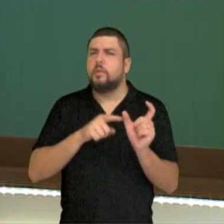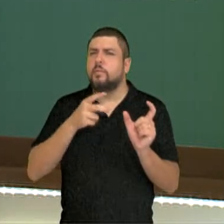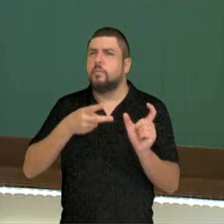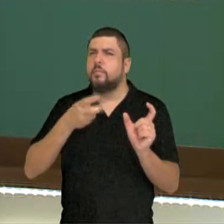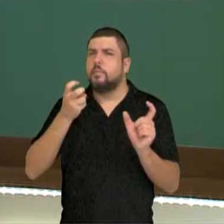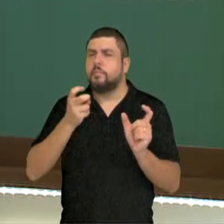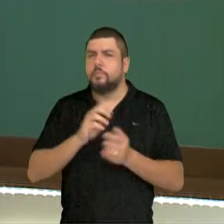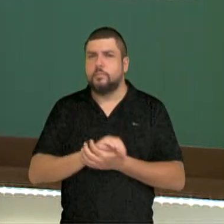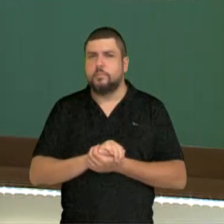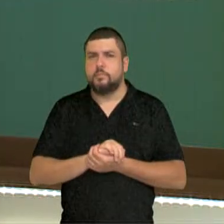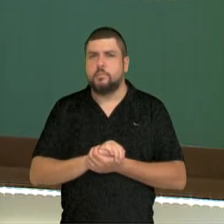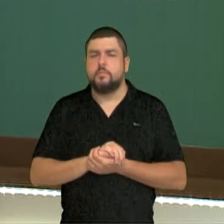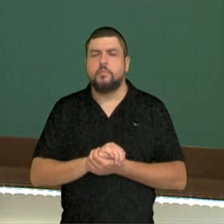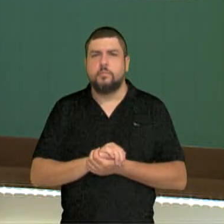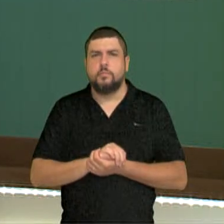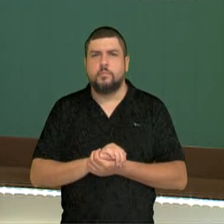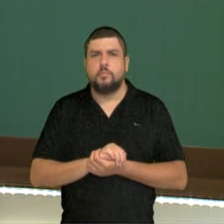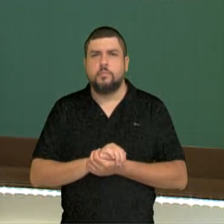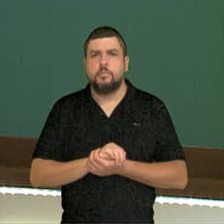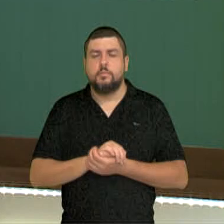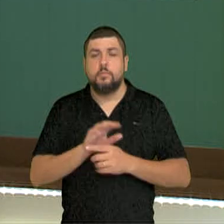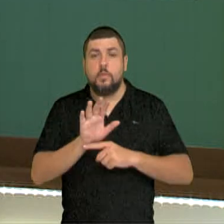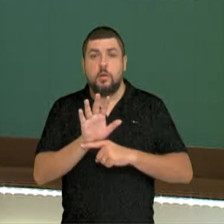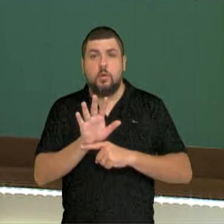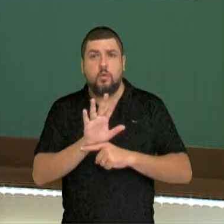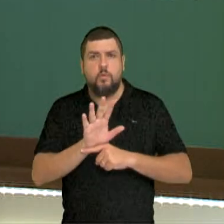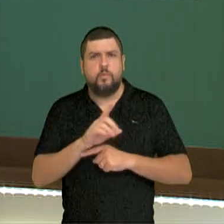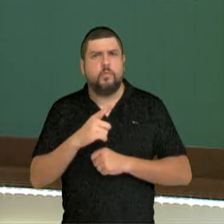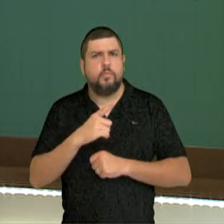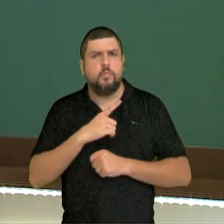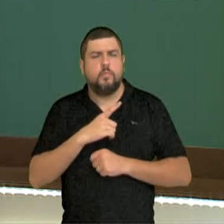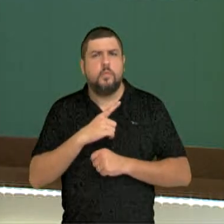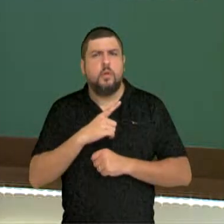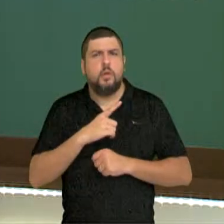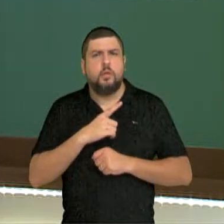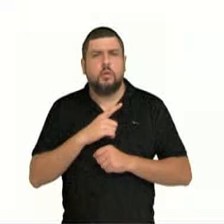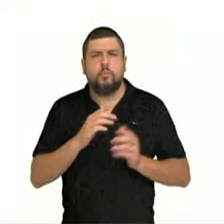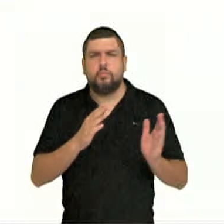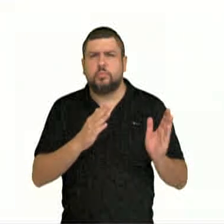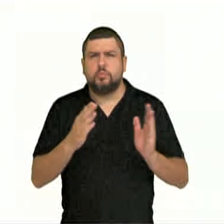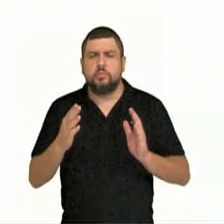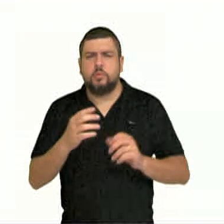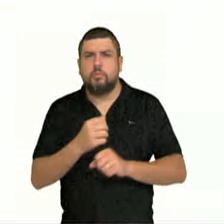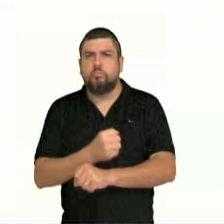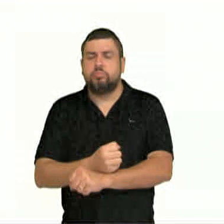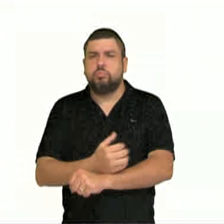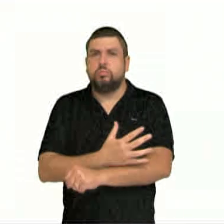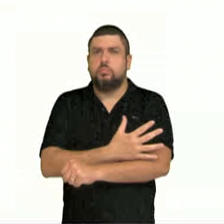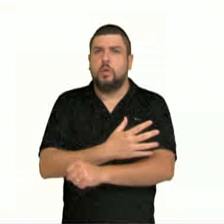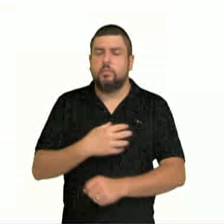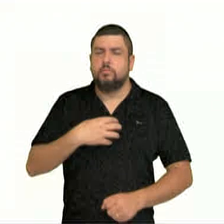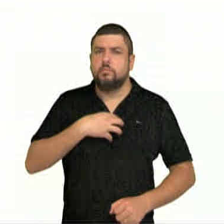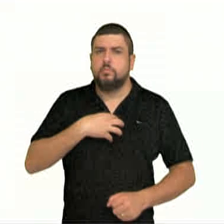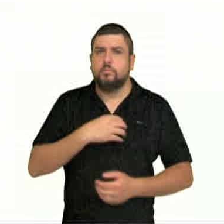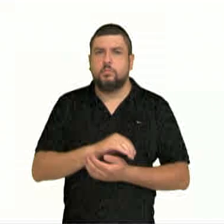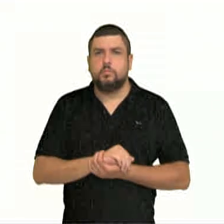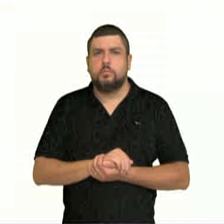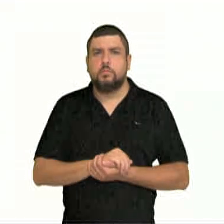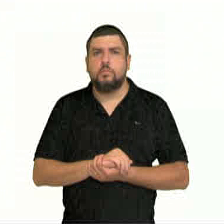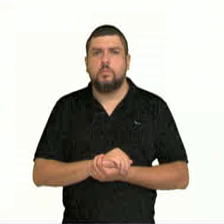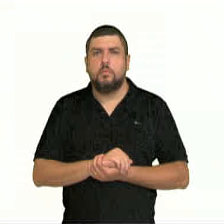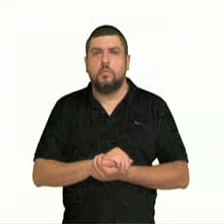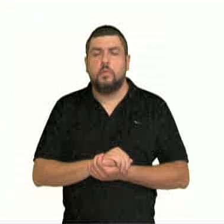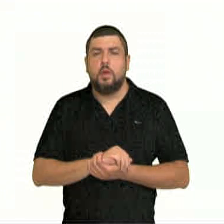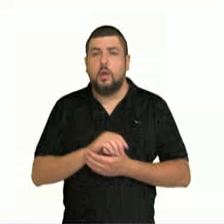Então, o filme tendo uma trama tocante, planos fechados que são positivos, o resenhista acha que a entrega